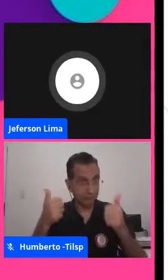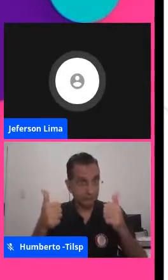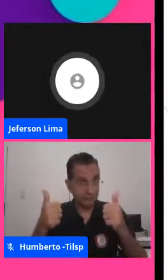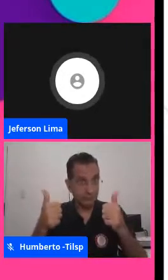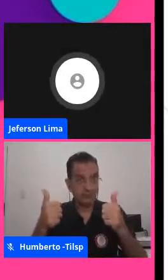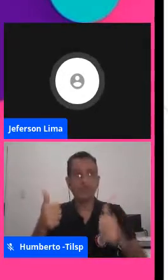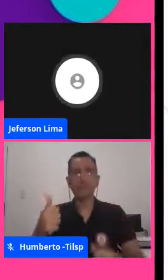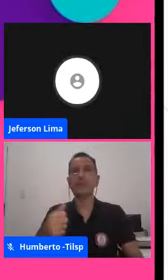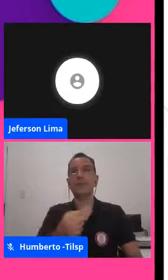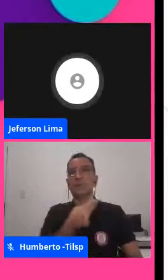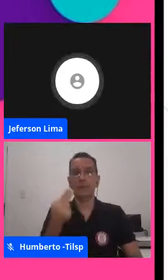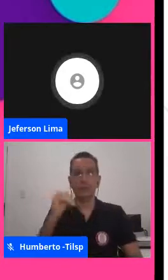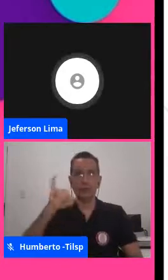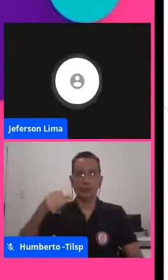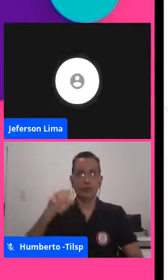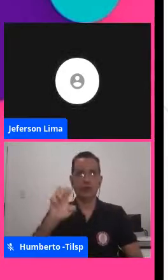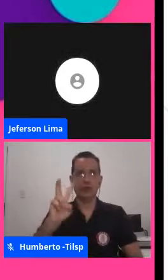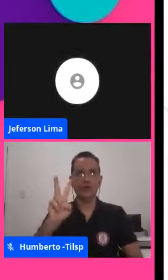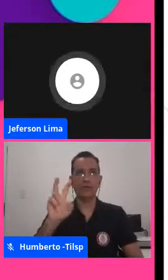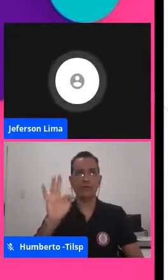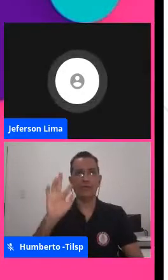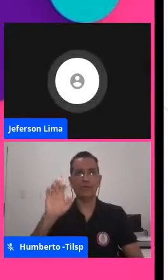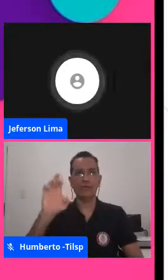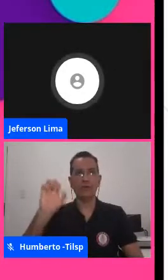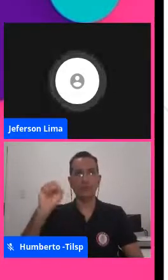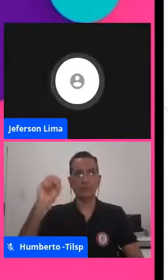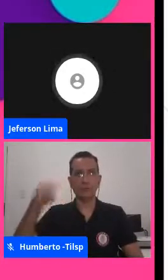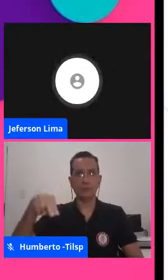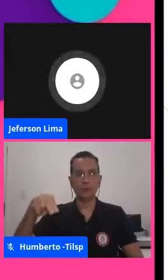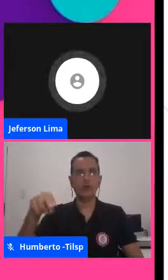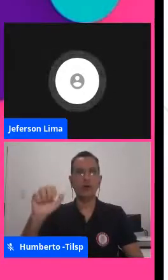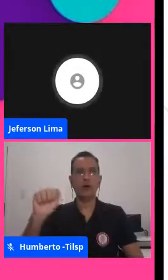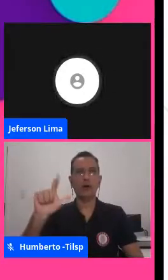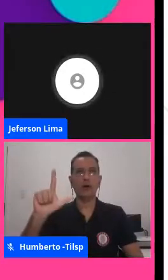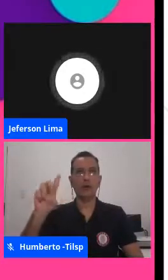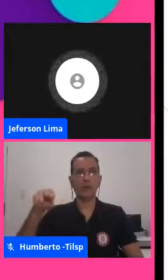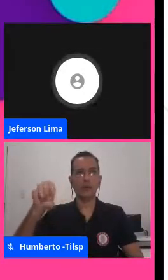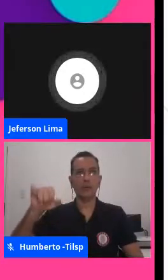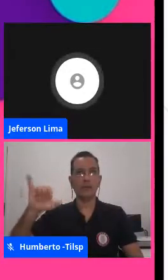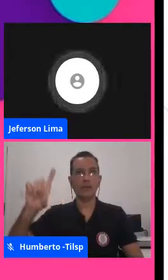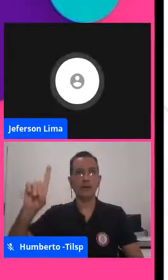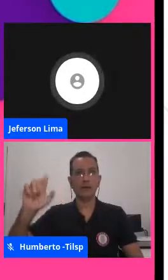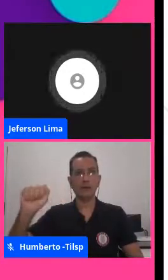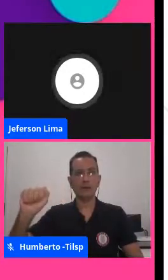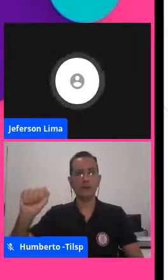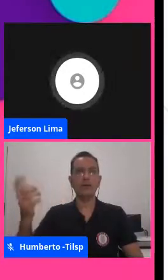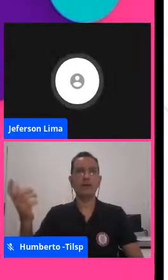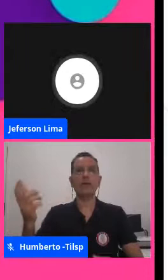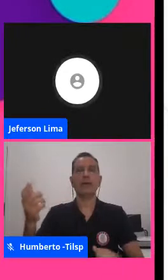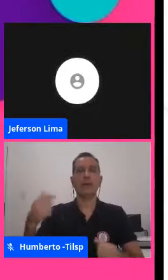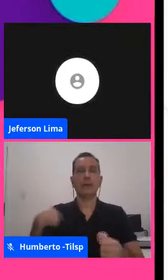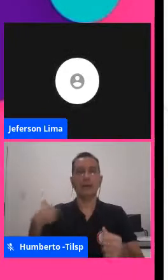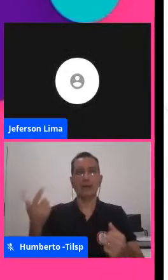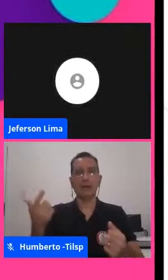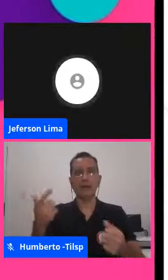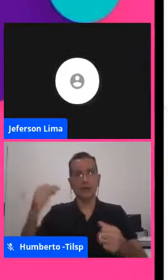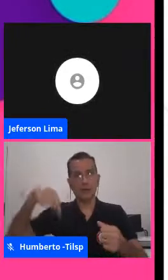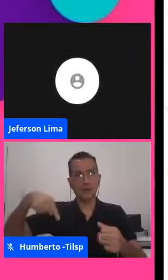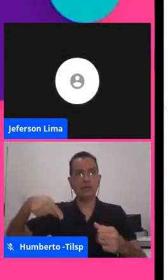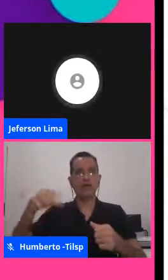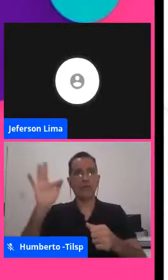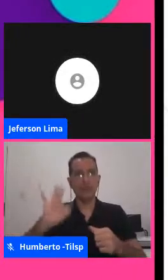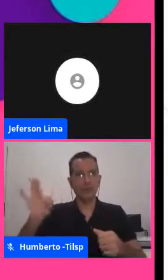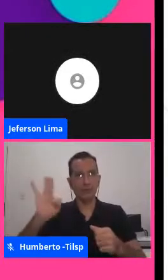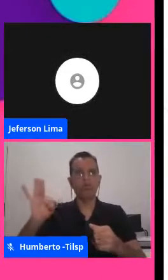Meu nome é JEFERSON LIMA de Almeida, eu sou programador sênior na Geek Business Lab, que é uma startup de tecnologia aqui de Salvador. Só